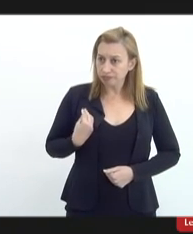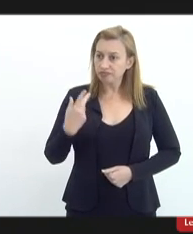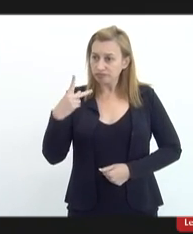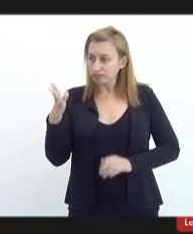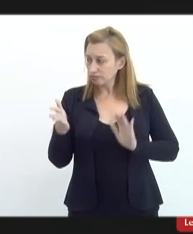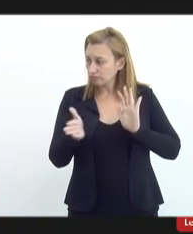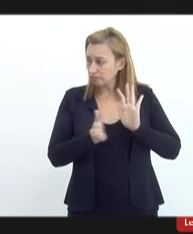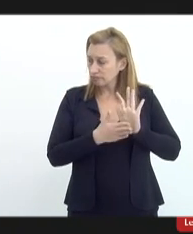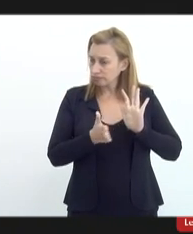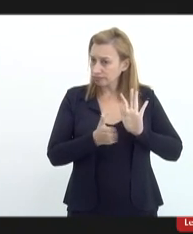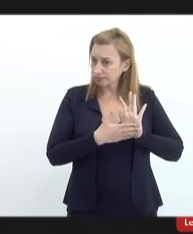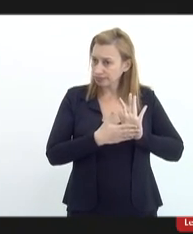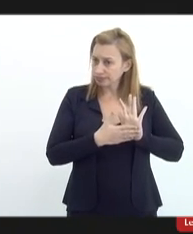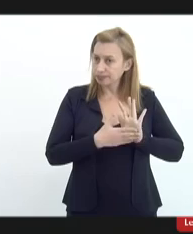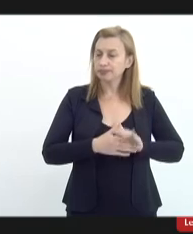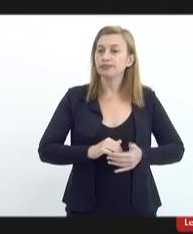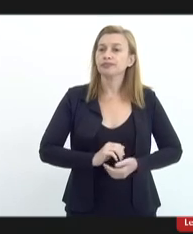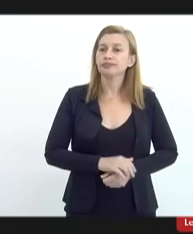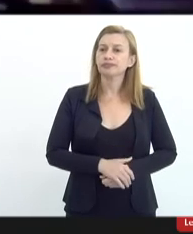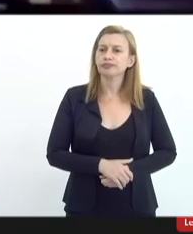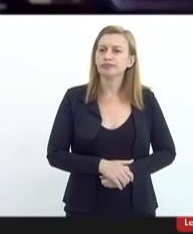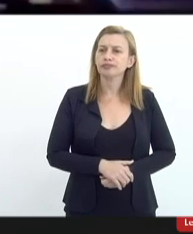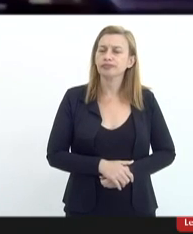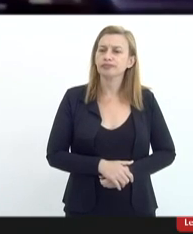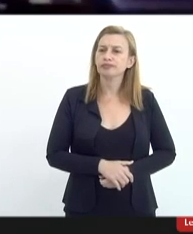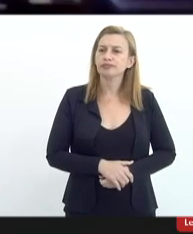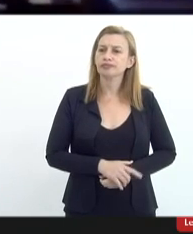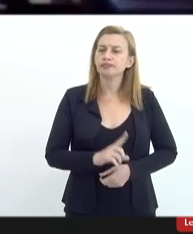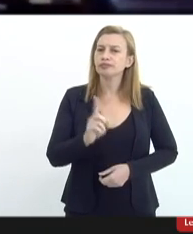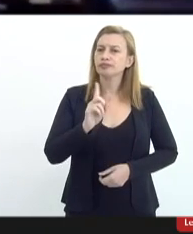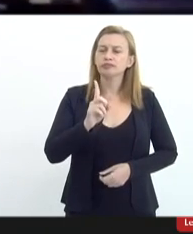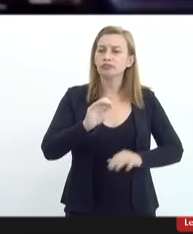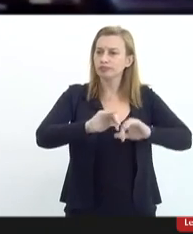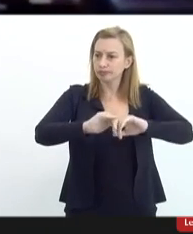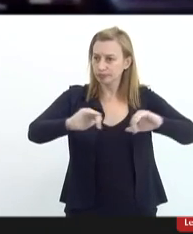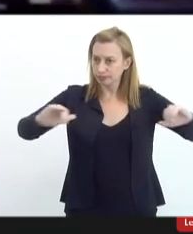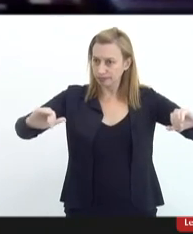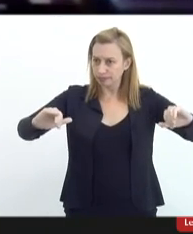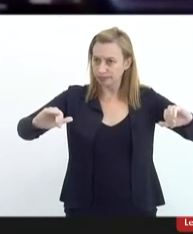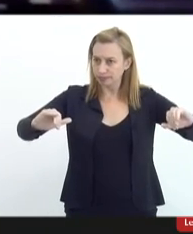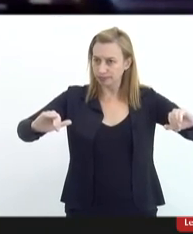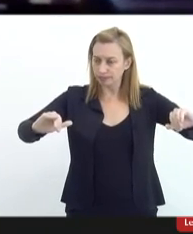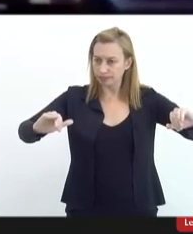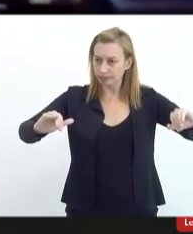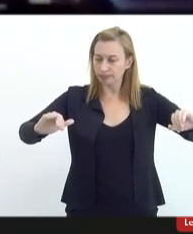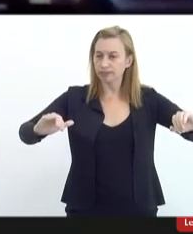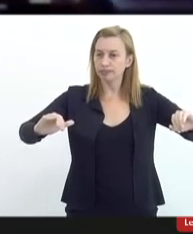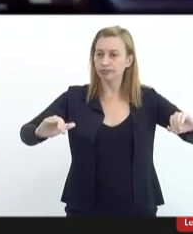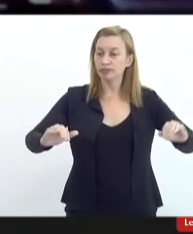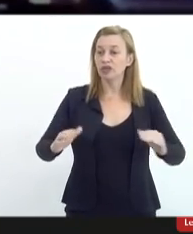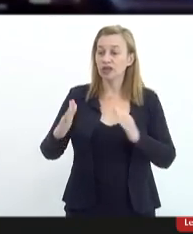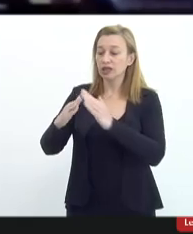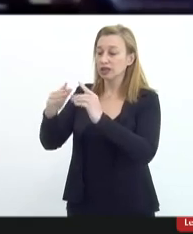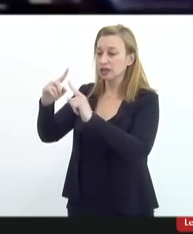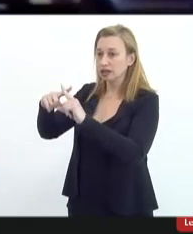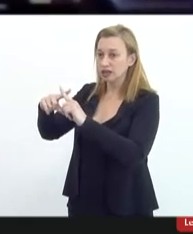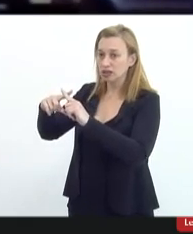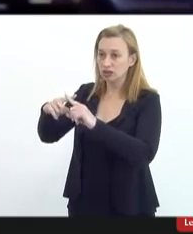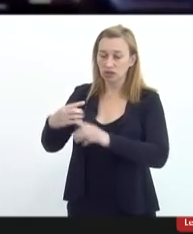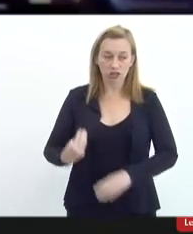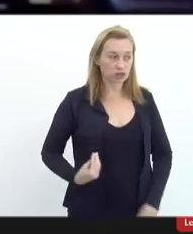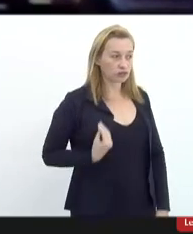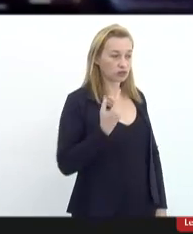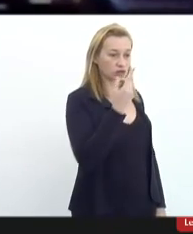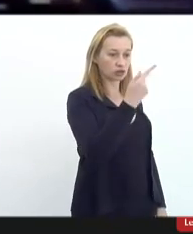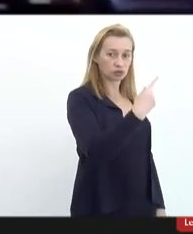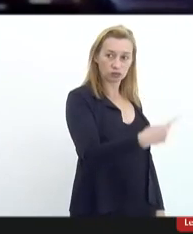proposta seja não uma separação, igreja de um lado e vida do